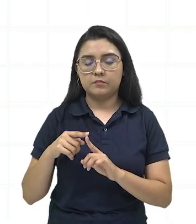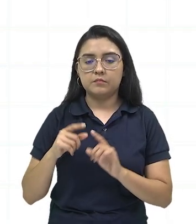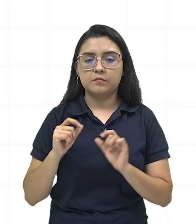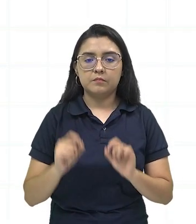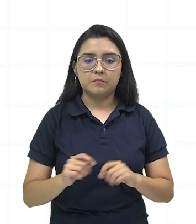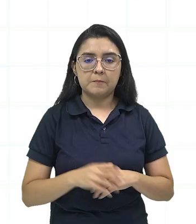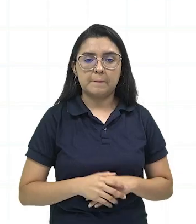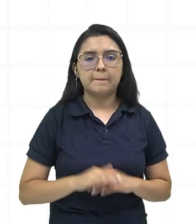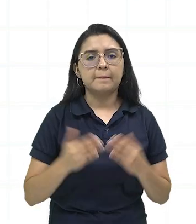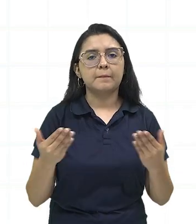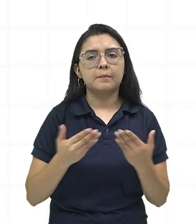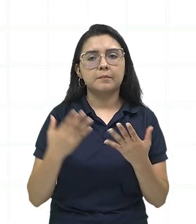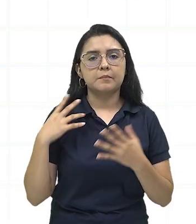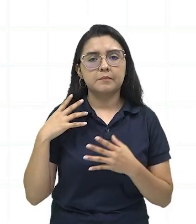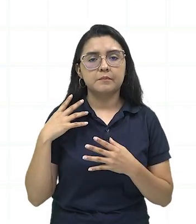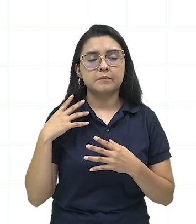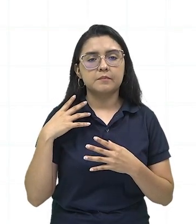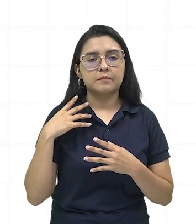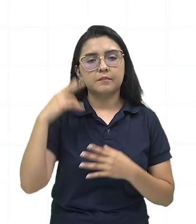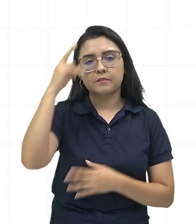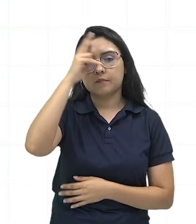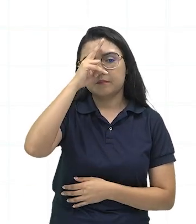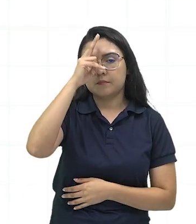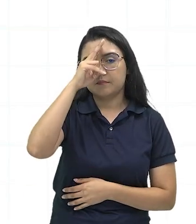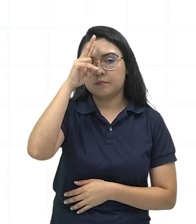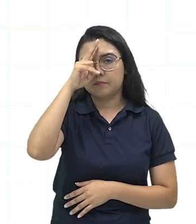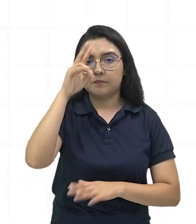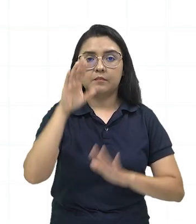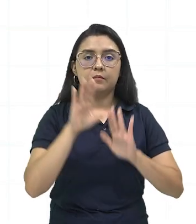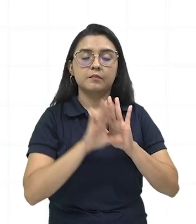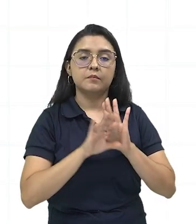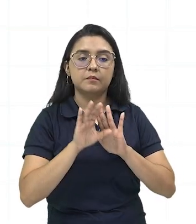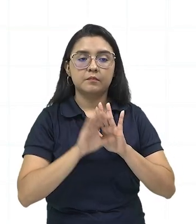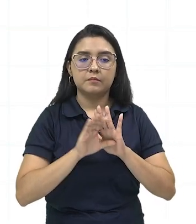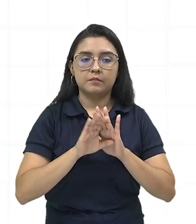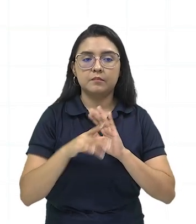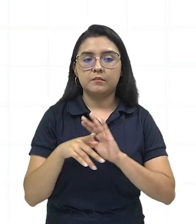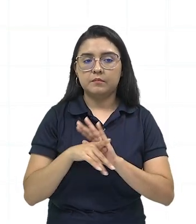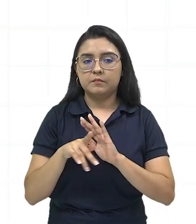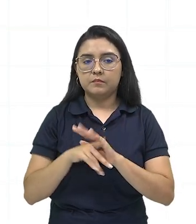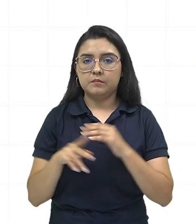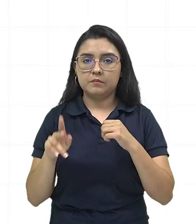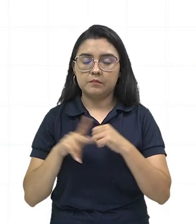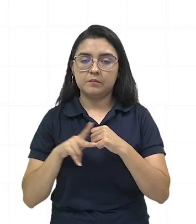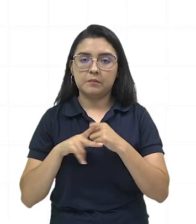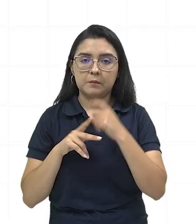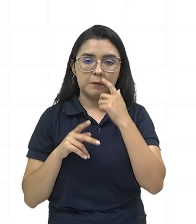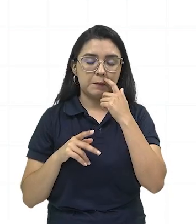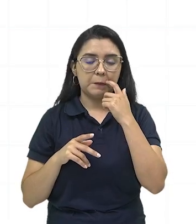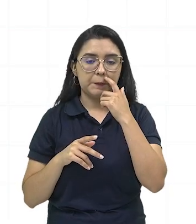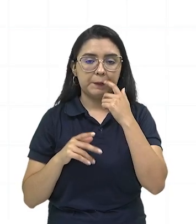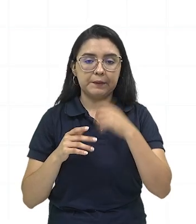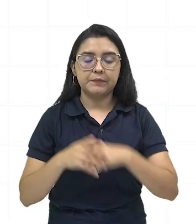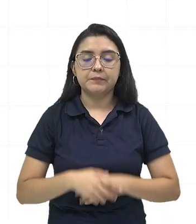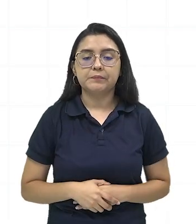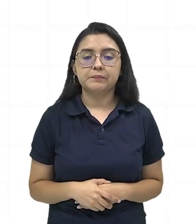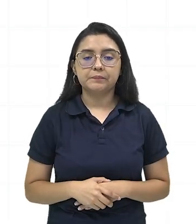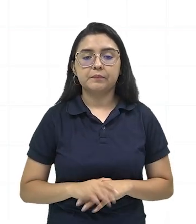é pronome. Vejam só o conceito de pronome. Ainda agora eu dei assim por alto, mas vamos ver agora um pouquinho mais